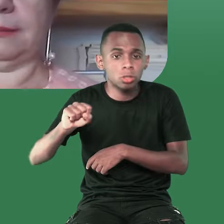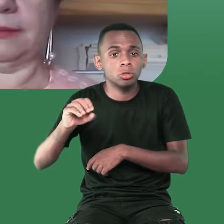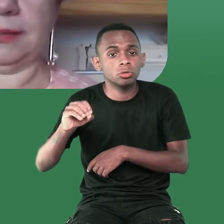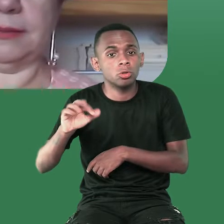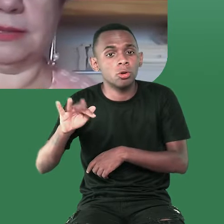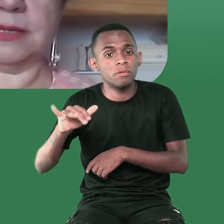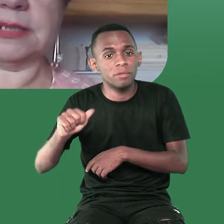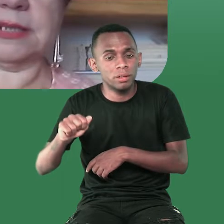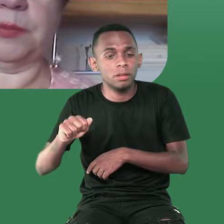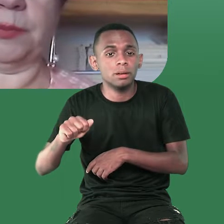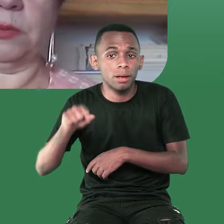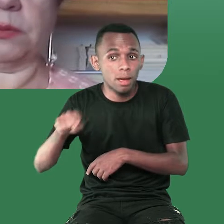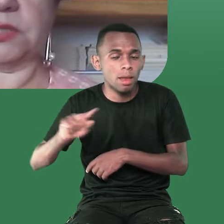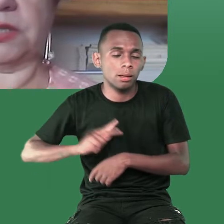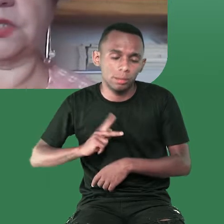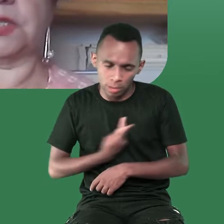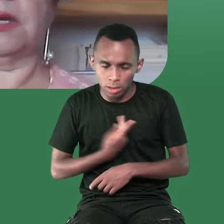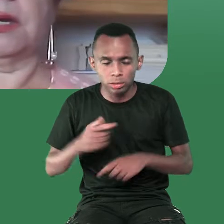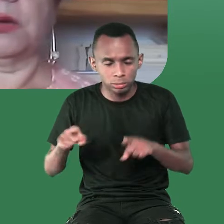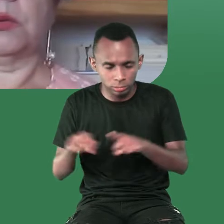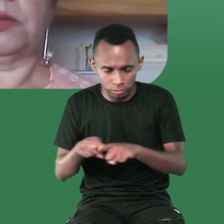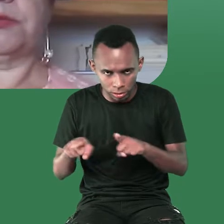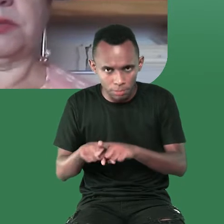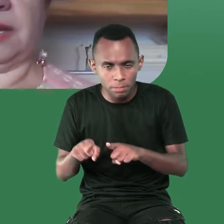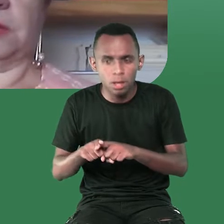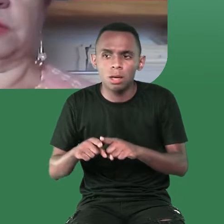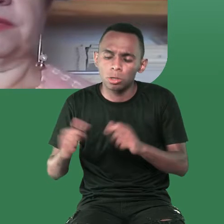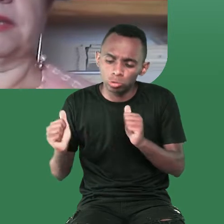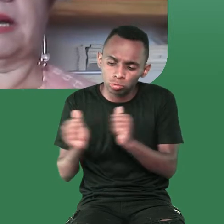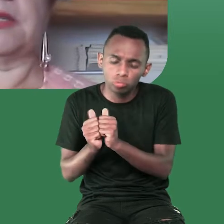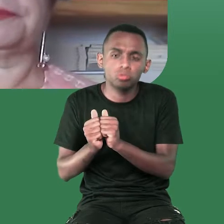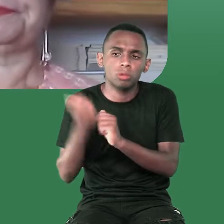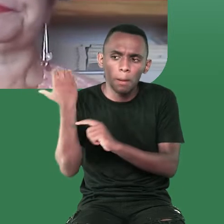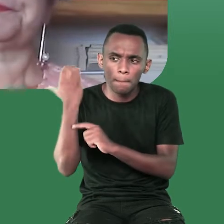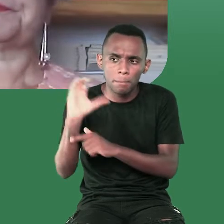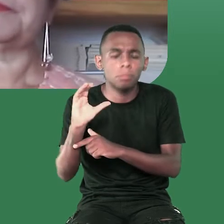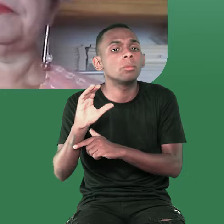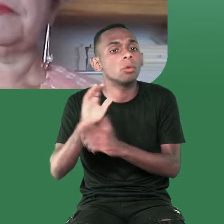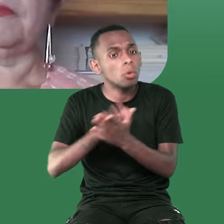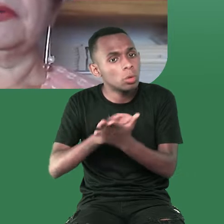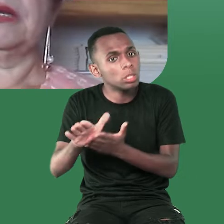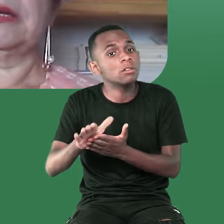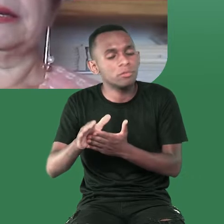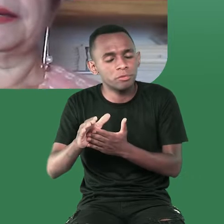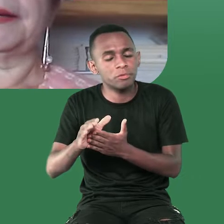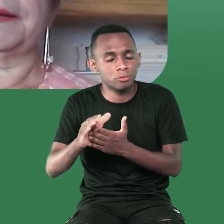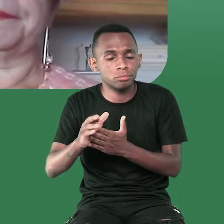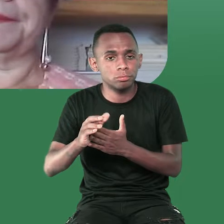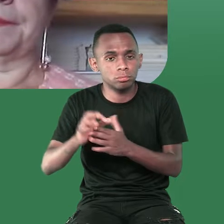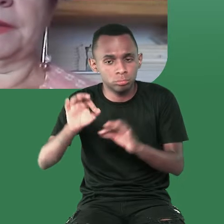Mendonça, que é trans, ela publicou com a gente um livro técnico, na verdade,